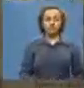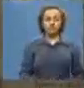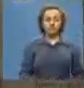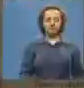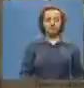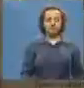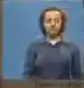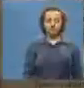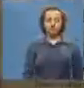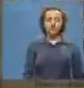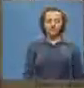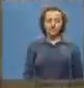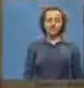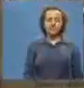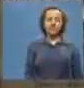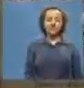será que não tá eu fico procurando